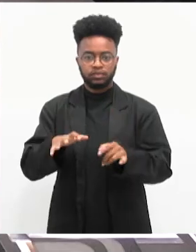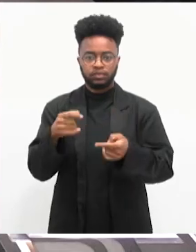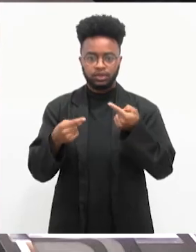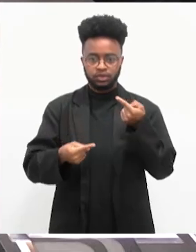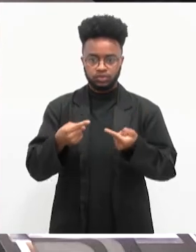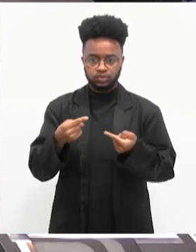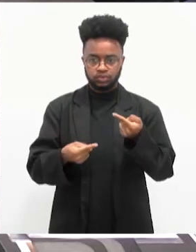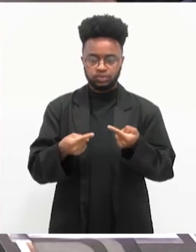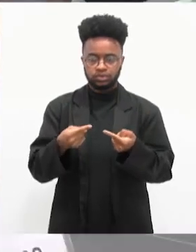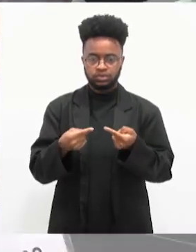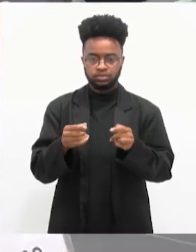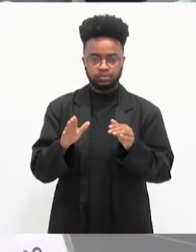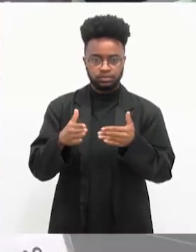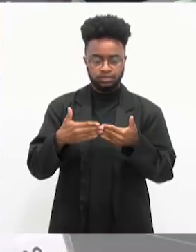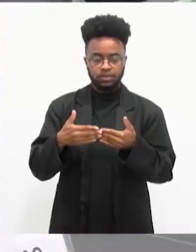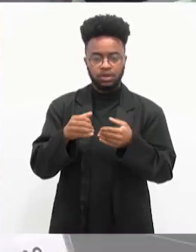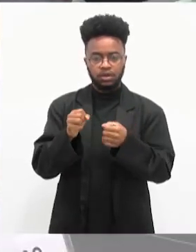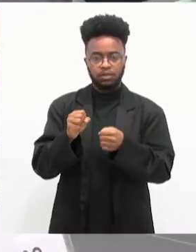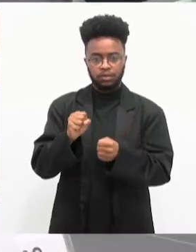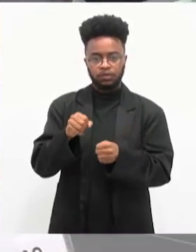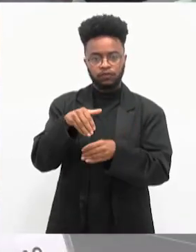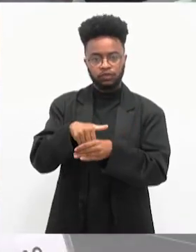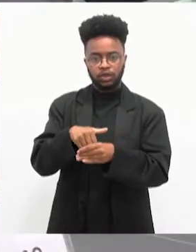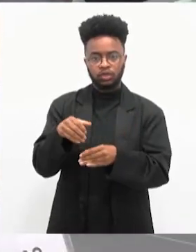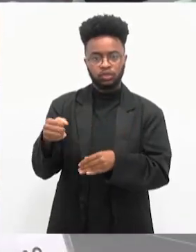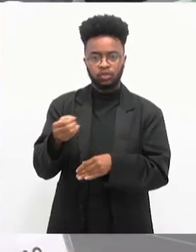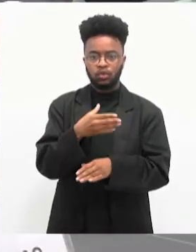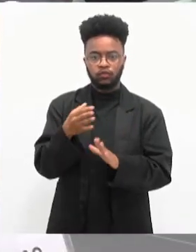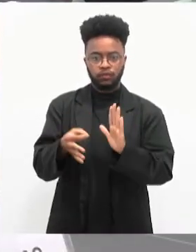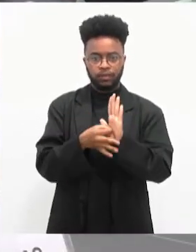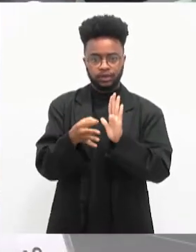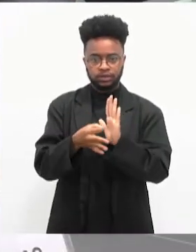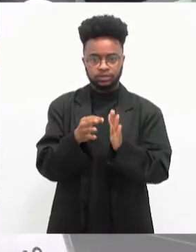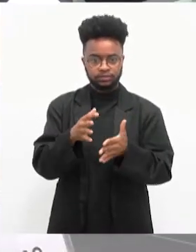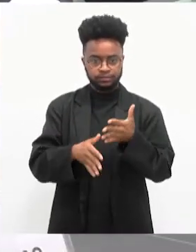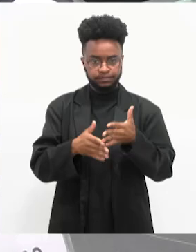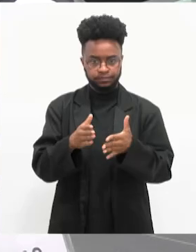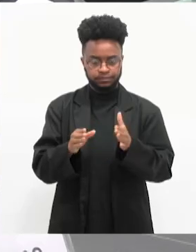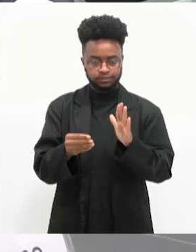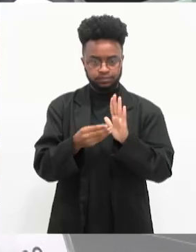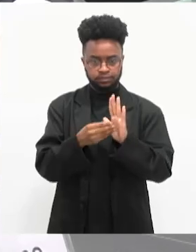discutir, em votação, o novo parecer do deputado Luiz Paulo pela prejudicabilidade.